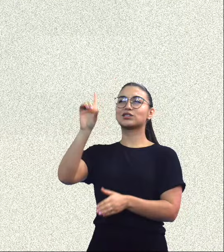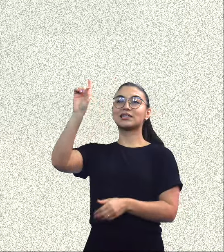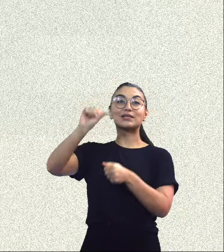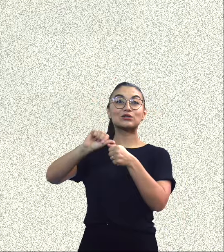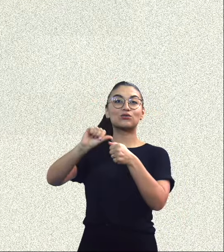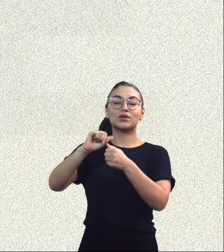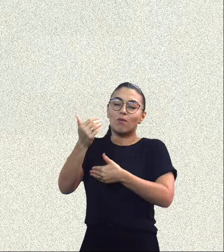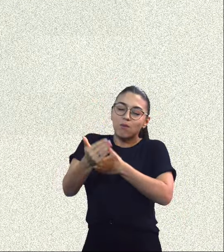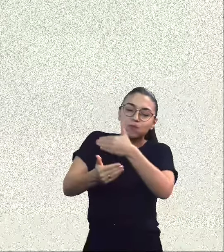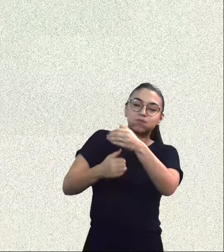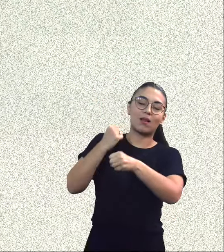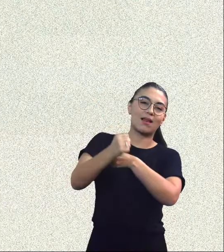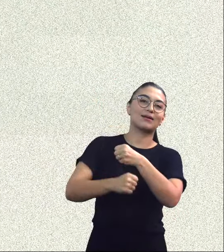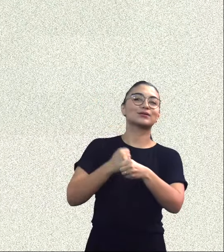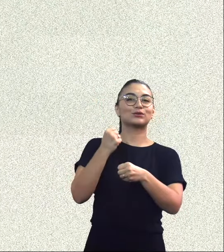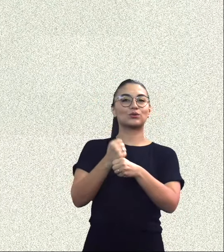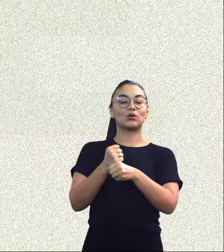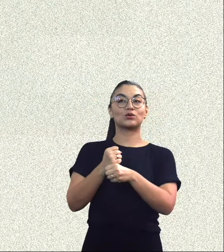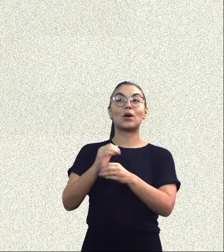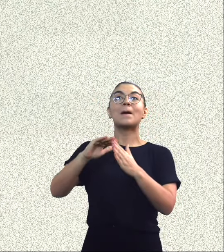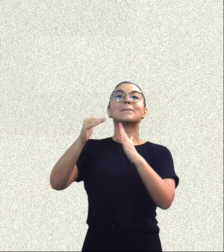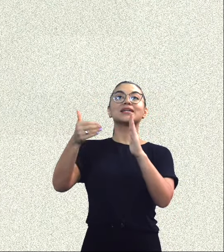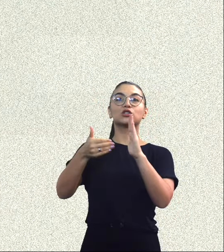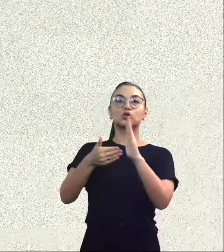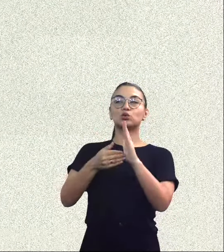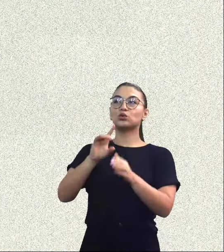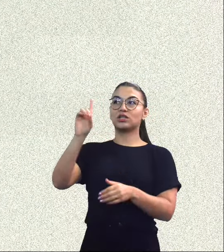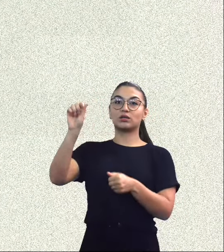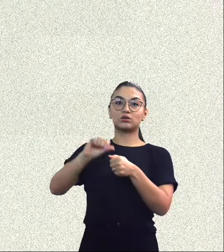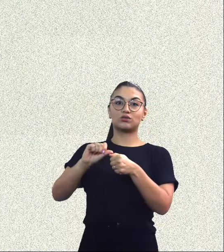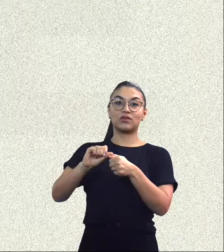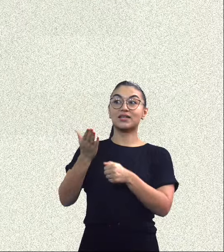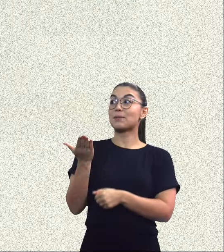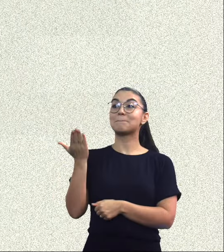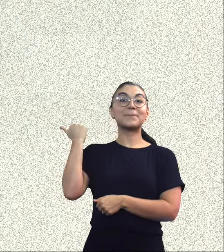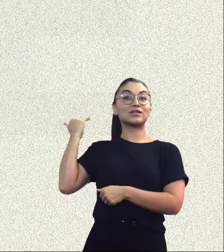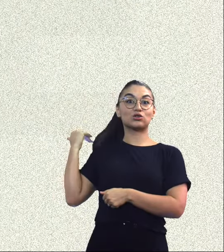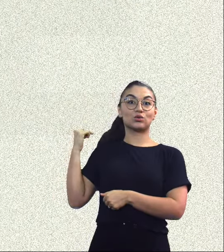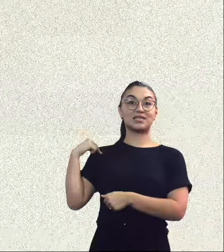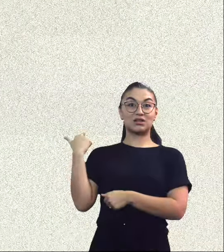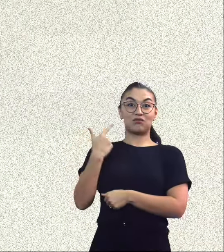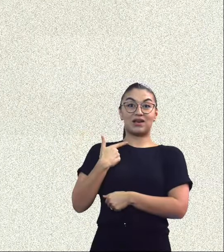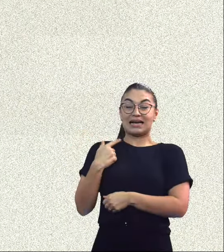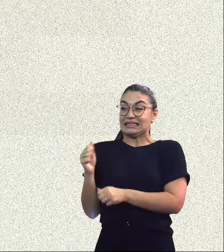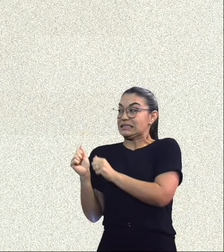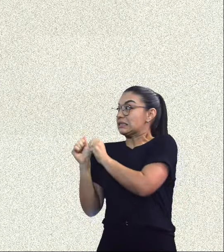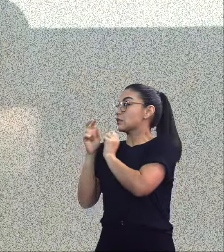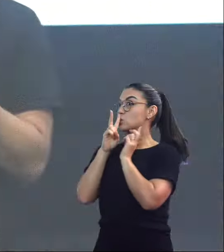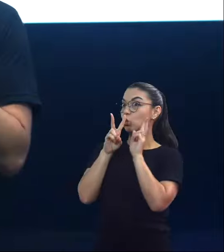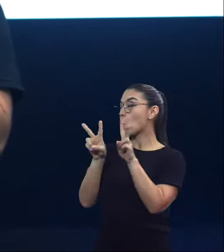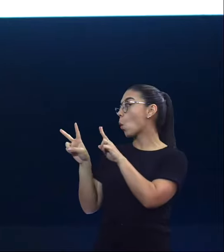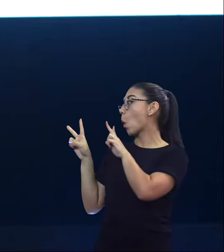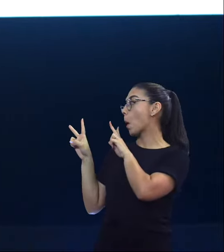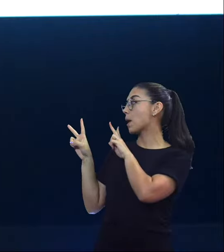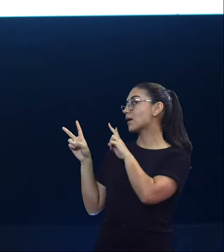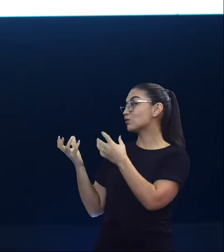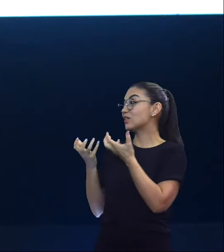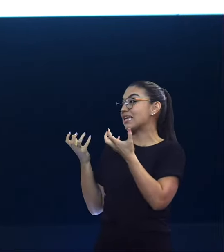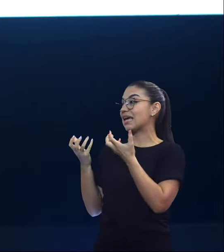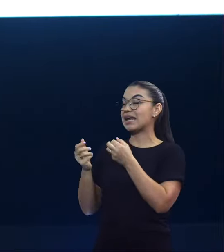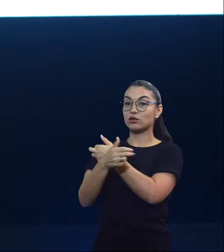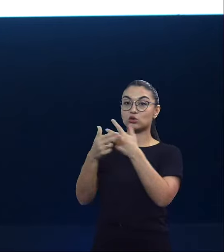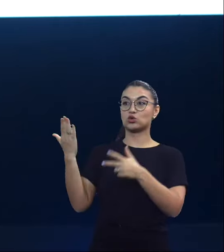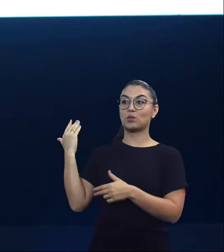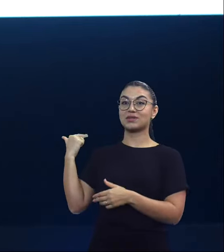tudo aquilo que Deus já fez está no passado. Se eu ficar simplesmente preso ao passado, aquilo vai me atrasando ou me segurando.